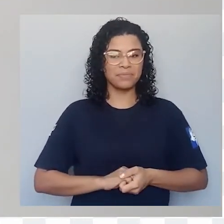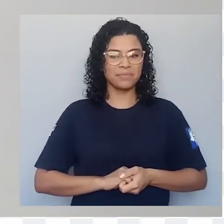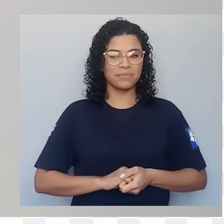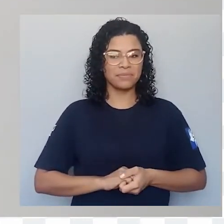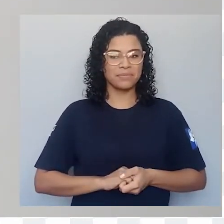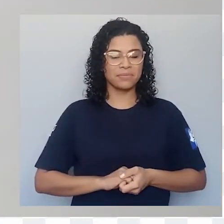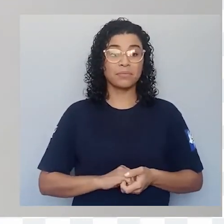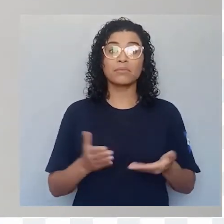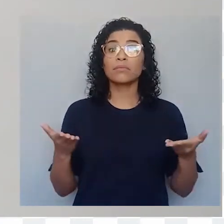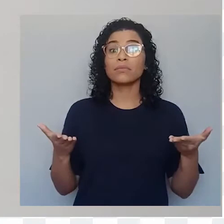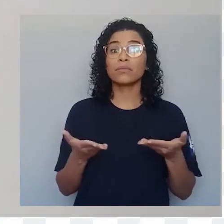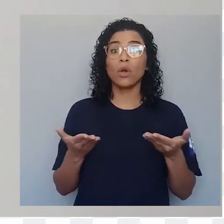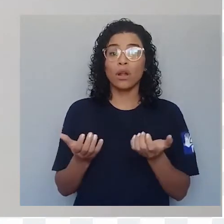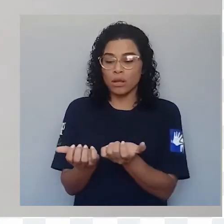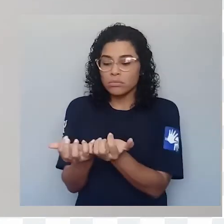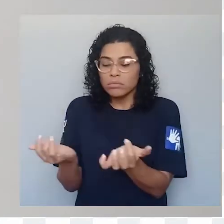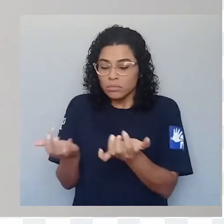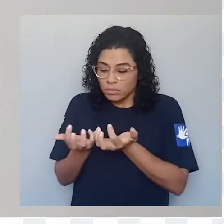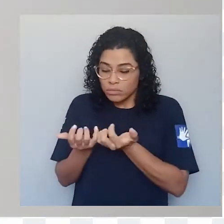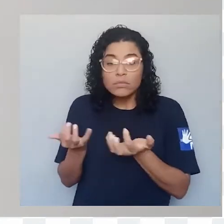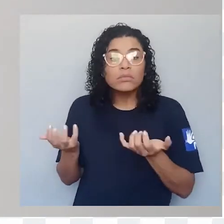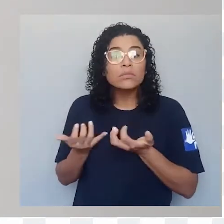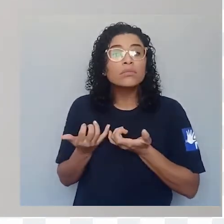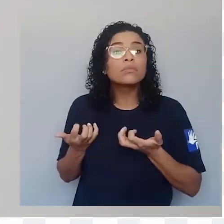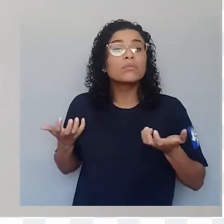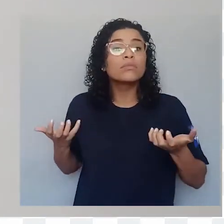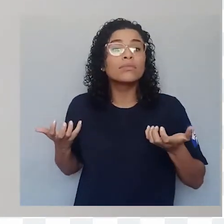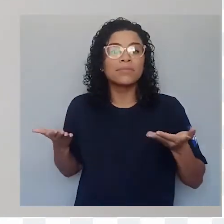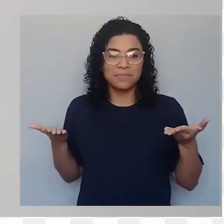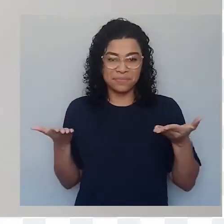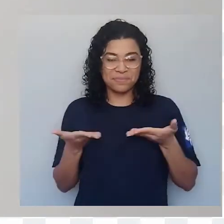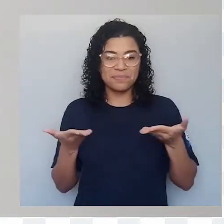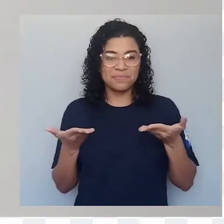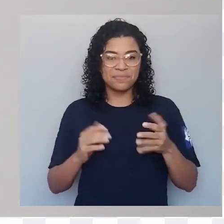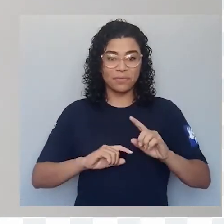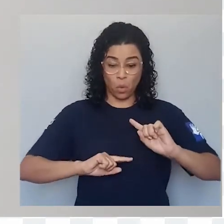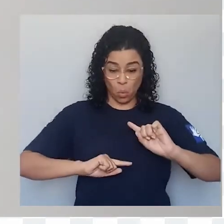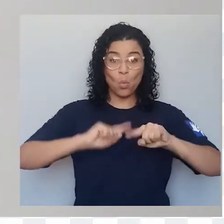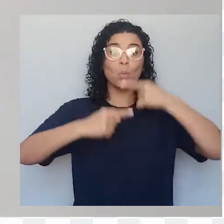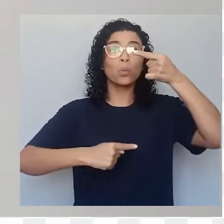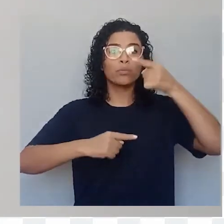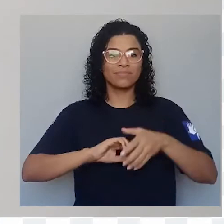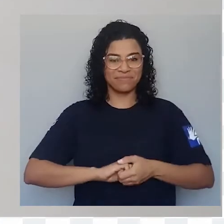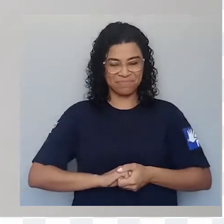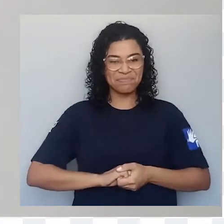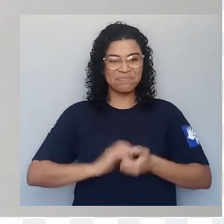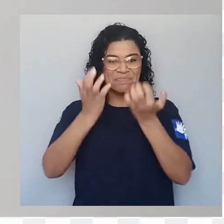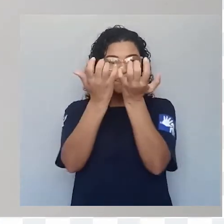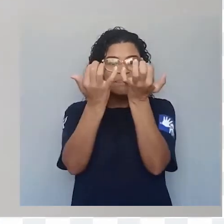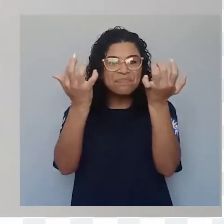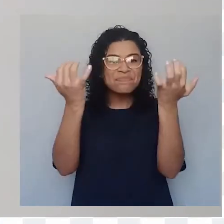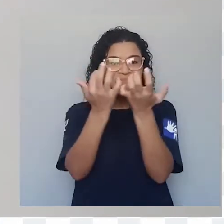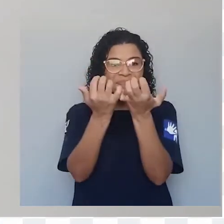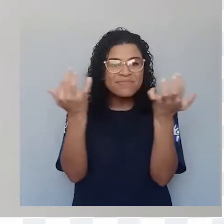Eu vou fazer a grama, que seria o chão lá no céu.